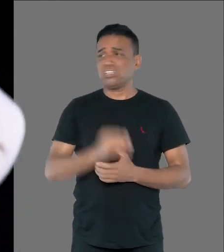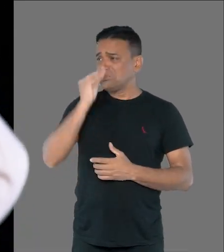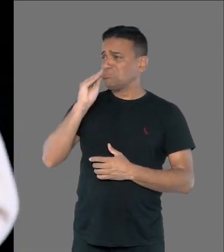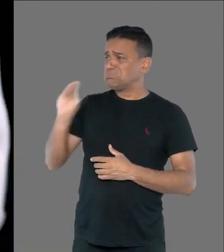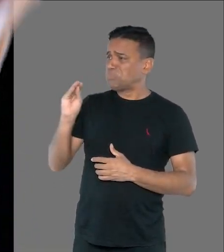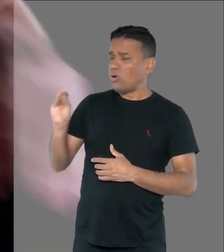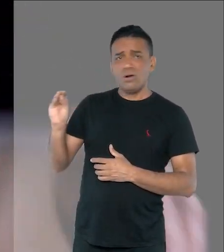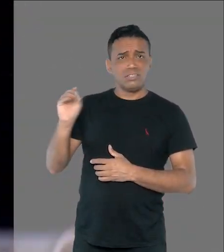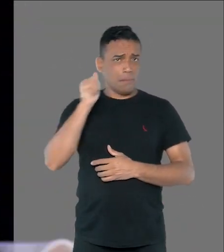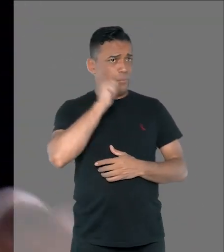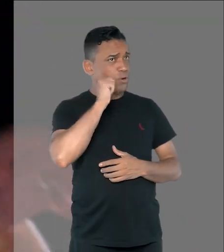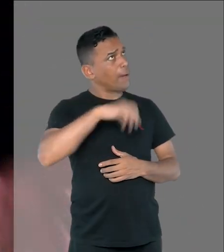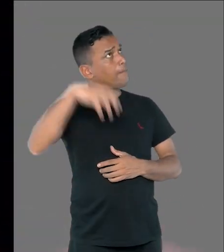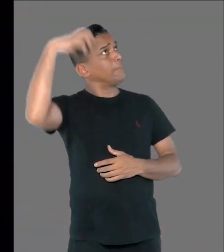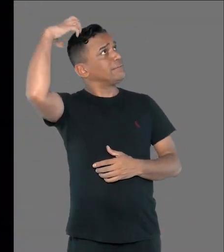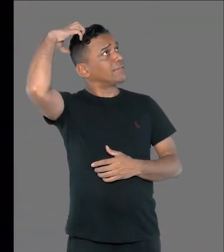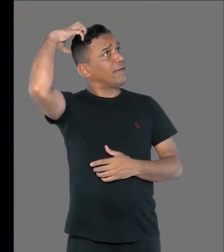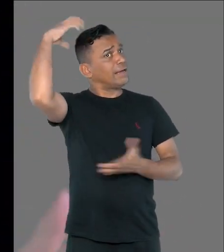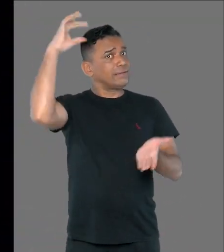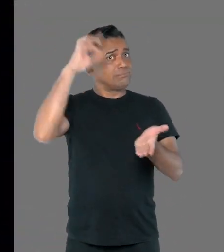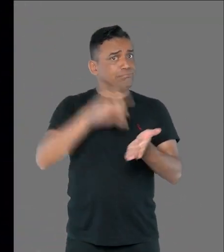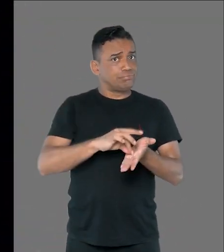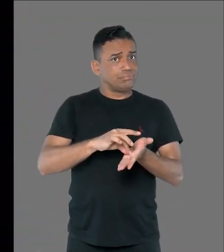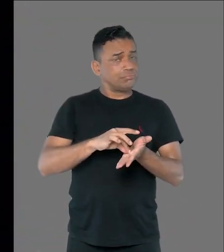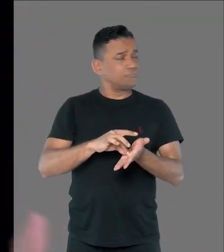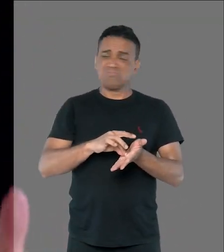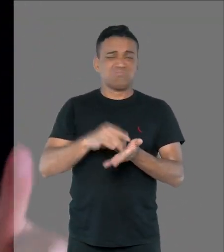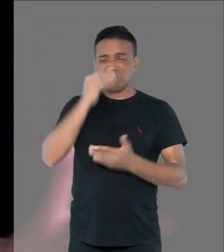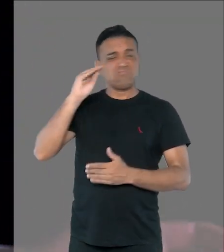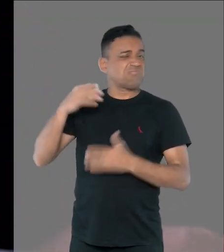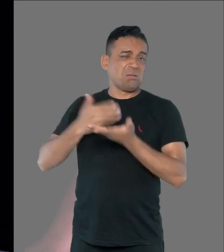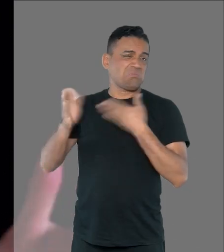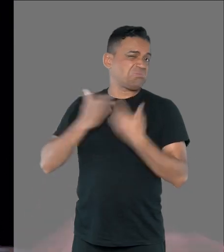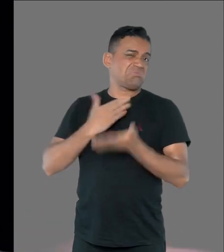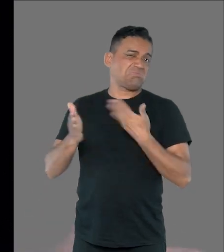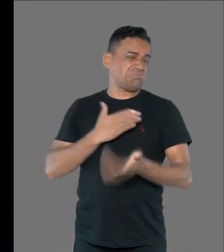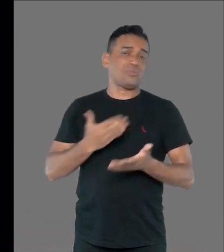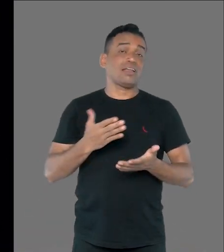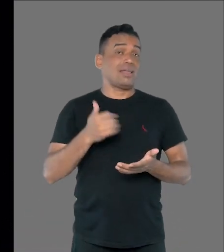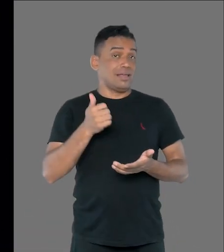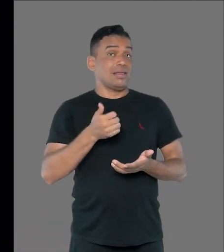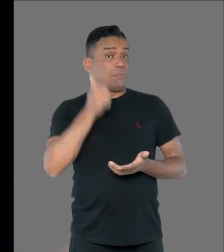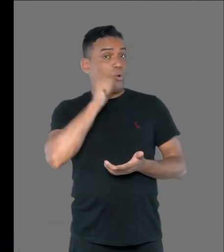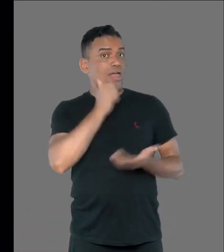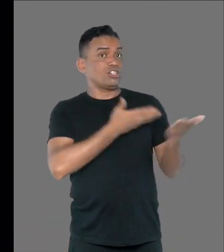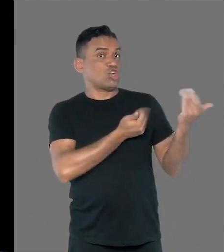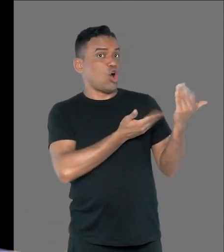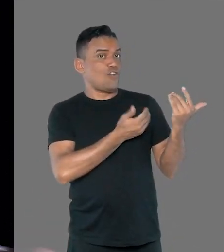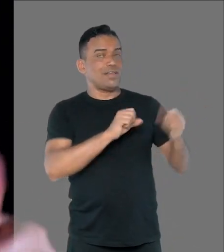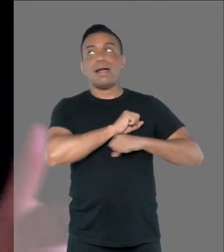se é uma princesa de sangue. Ele se apaixona, né, por uma jovem de uma família